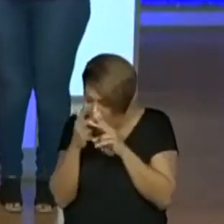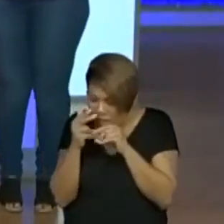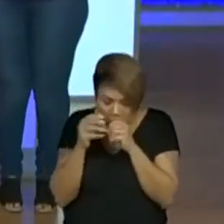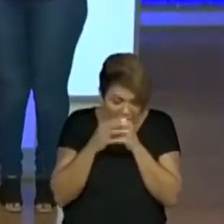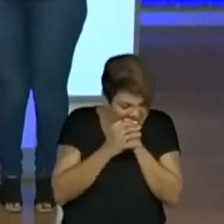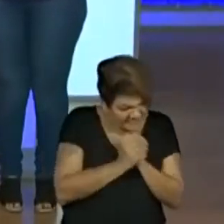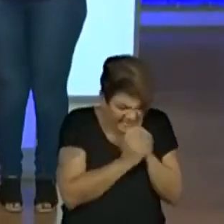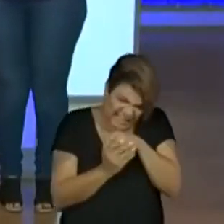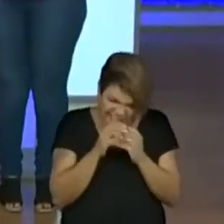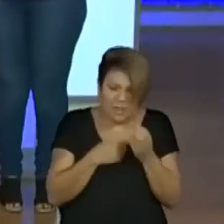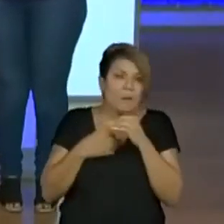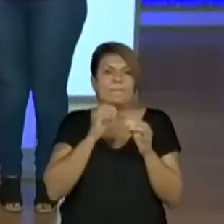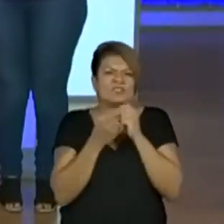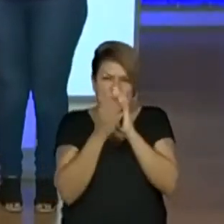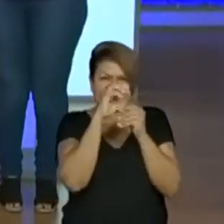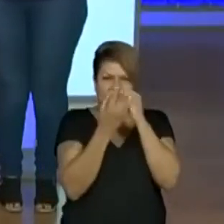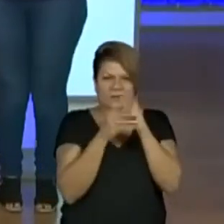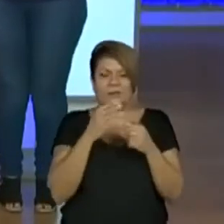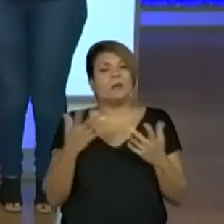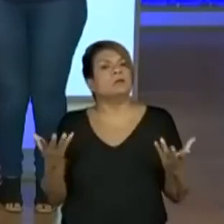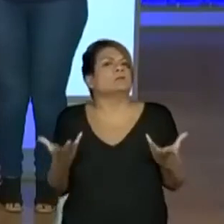ali, professora? Vamos lá.